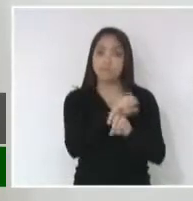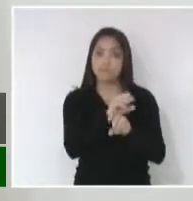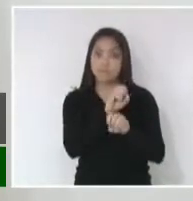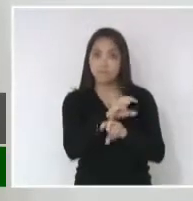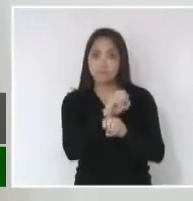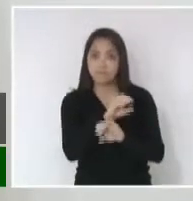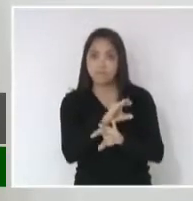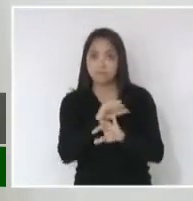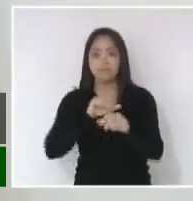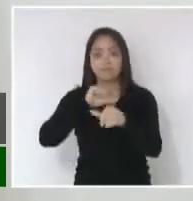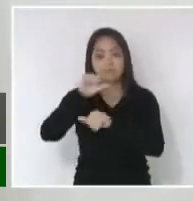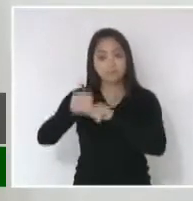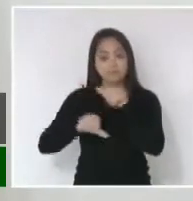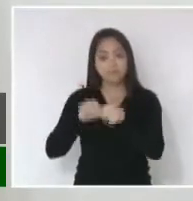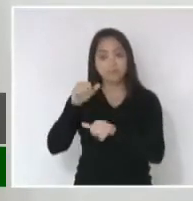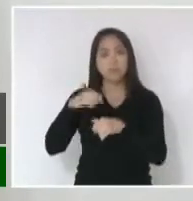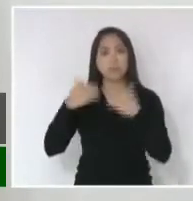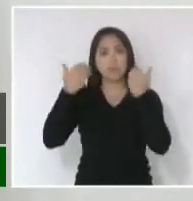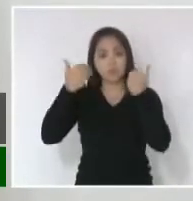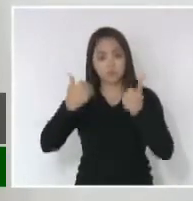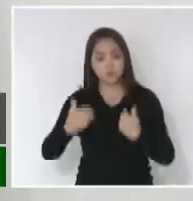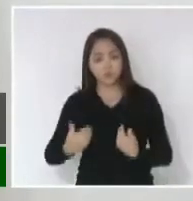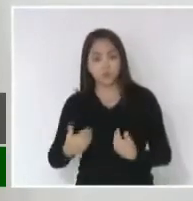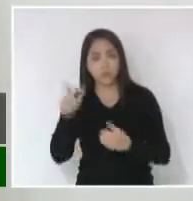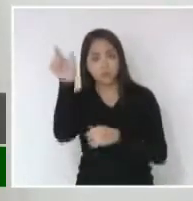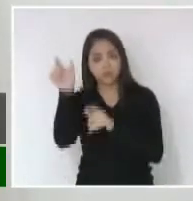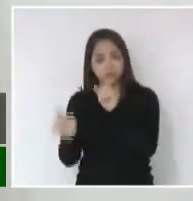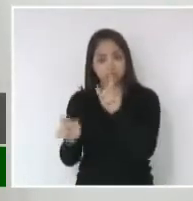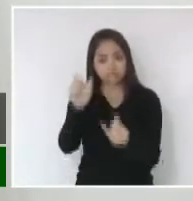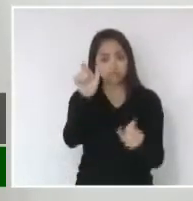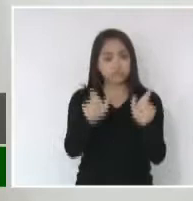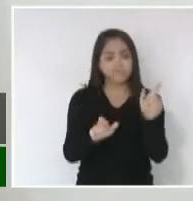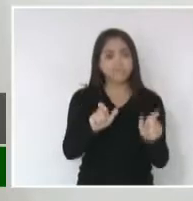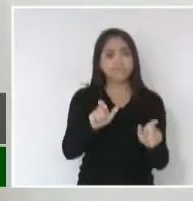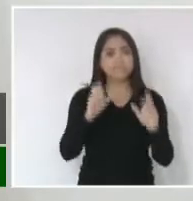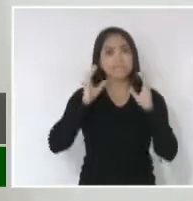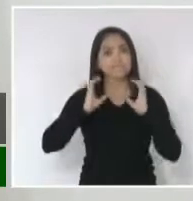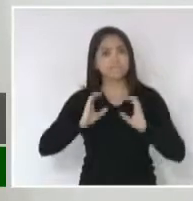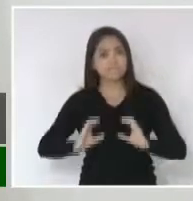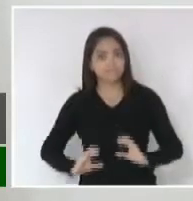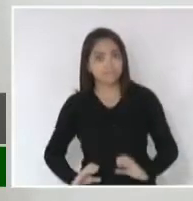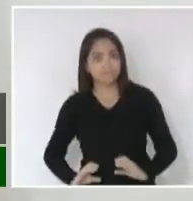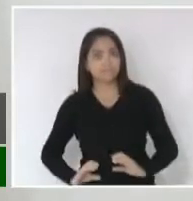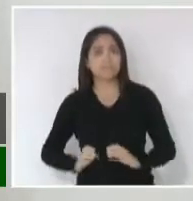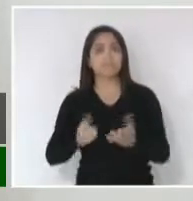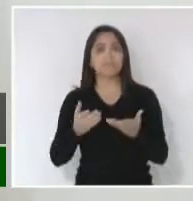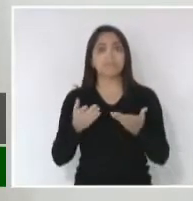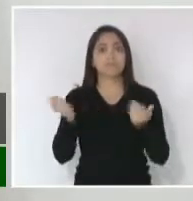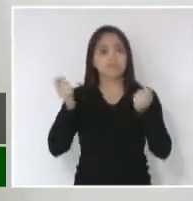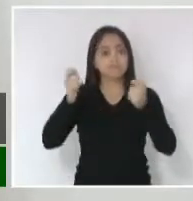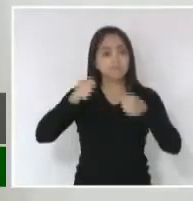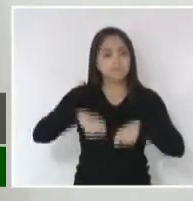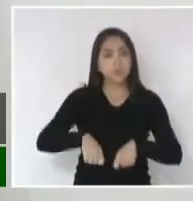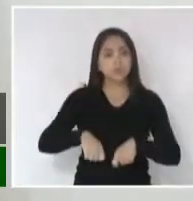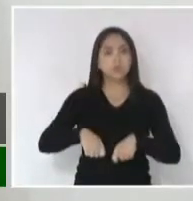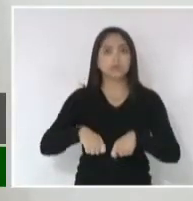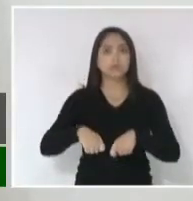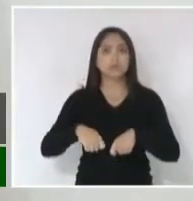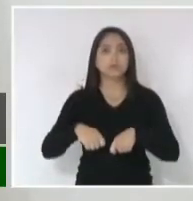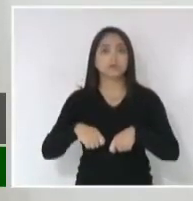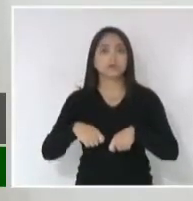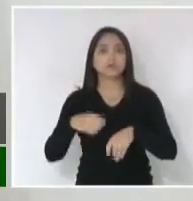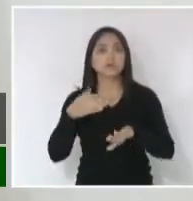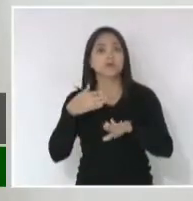favoreçam mudanças no seu comportamento e potencializem a aquisição de competências para suas